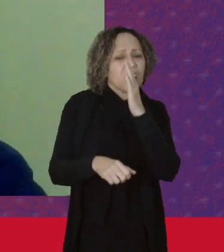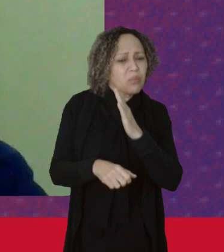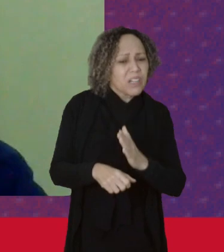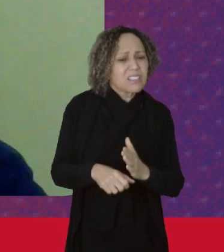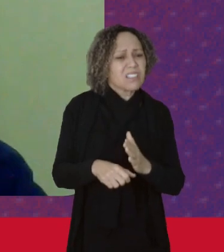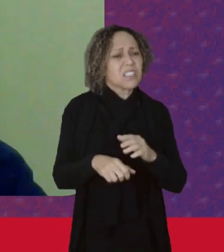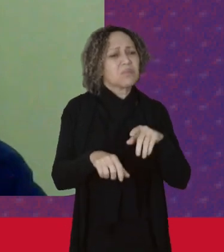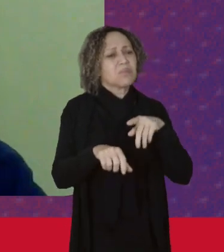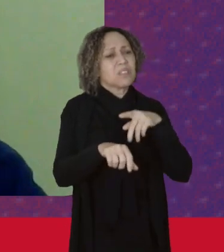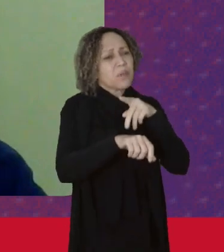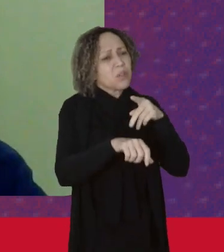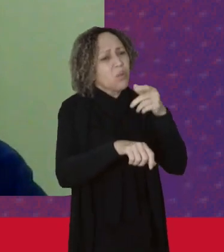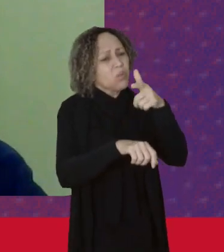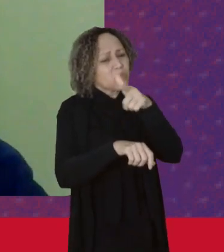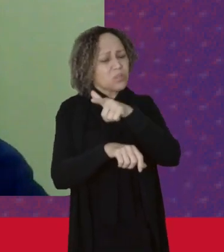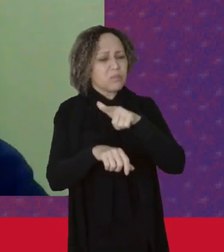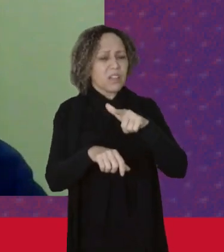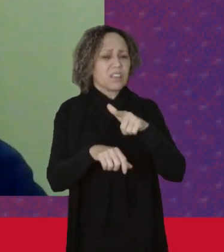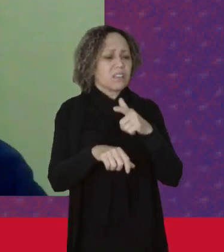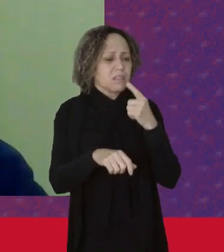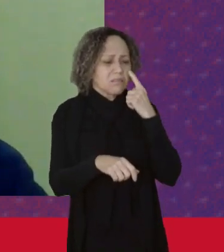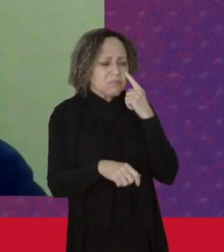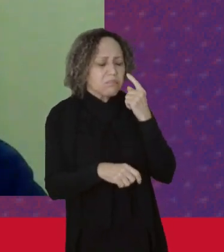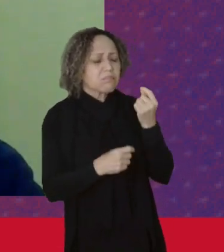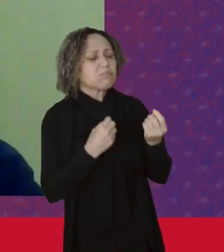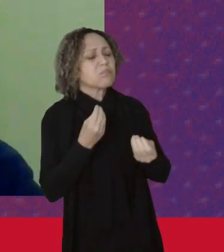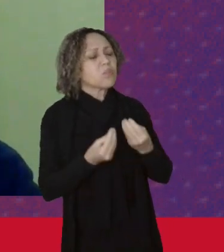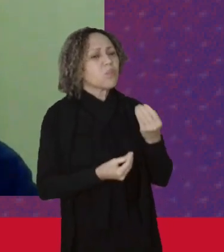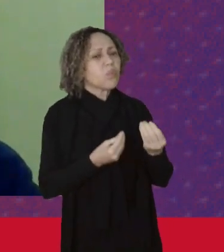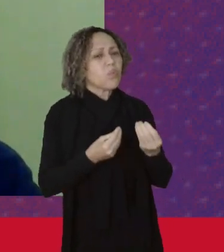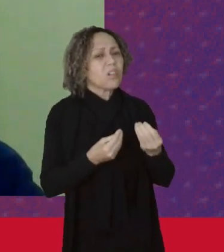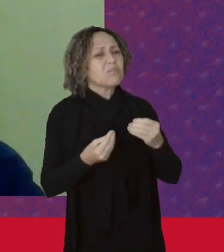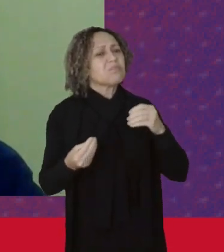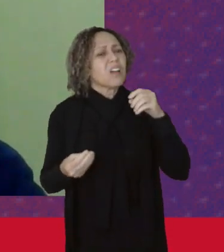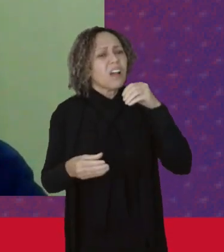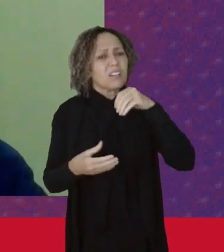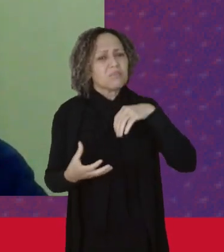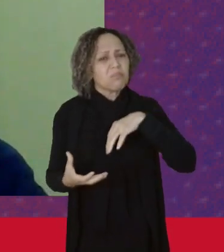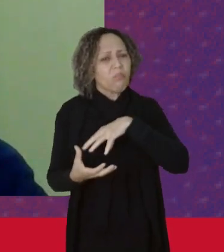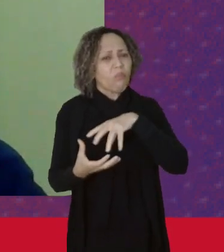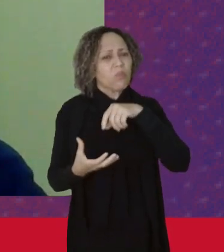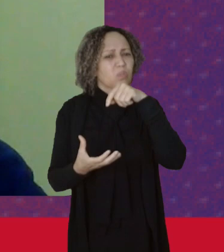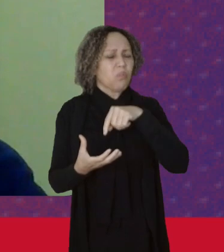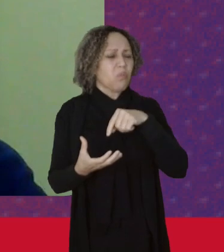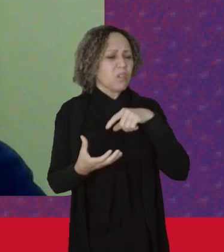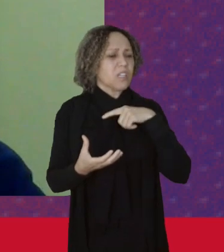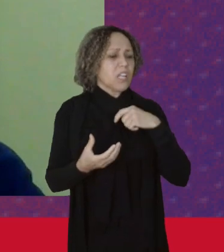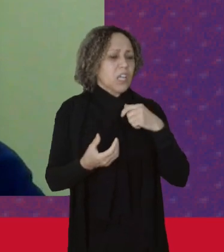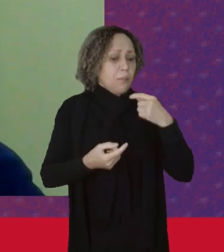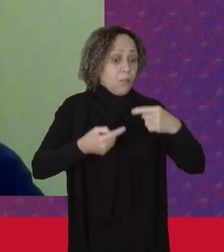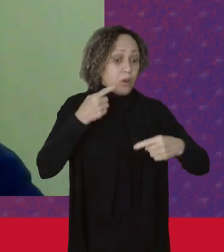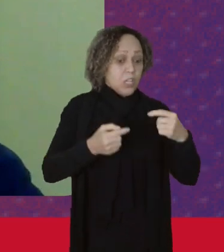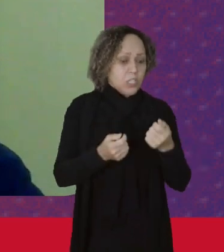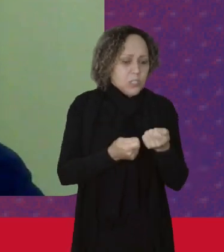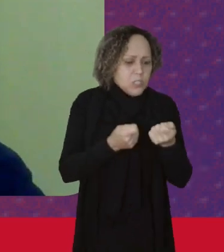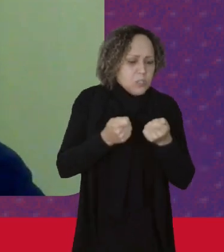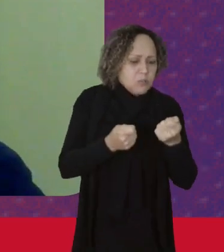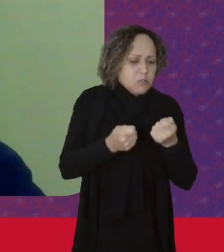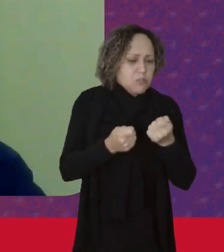já tivemos aqui no Brasil, no mundo, né? Políticas de controle da natalidade,